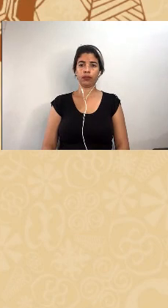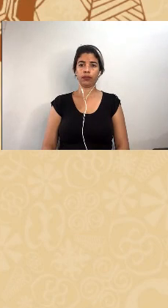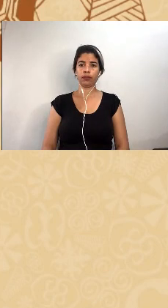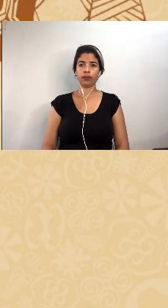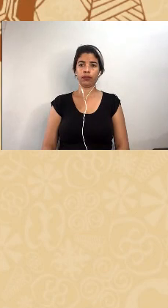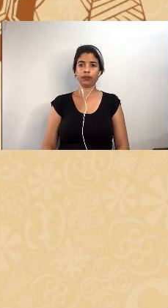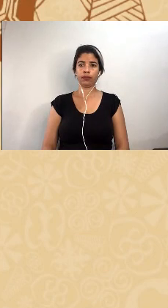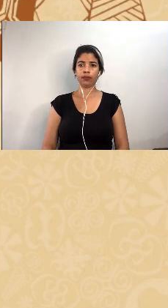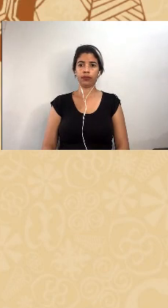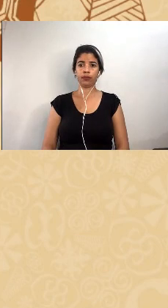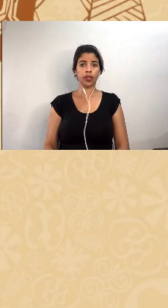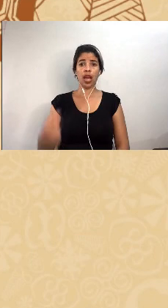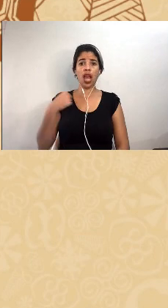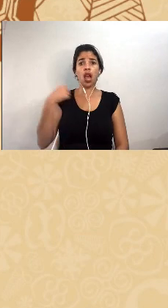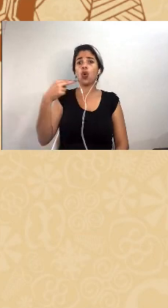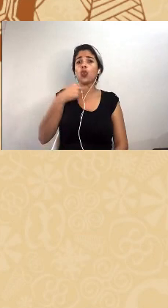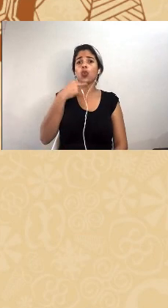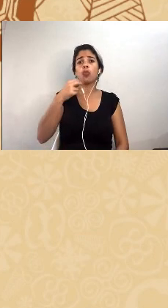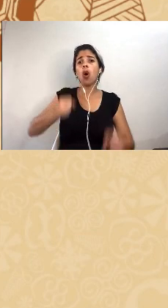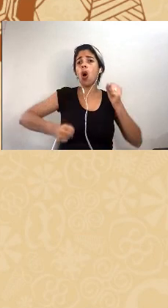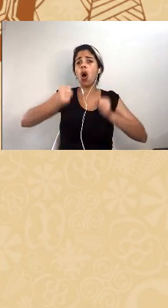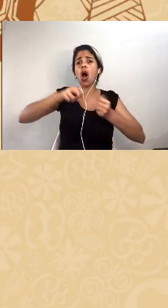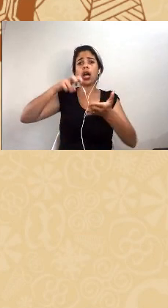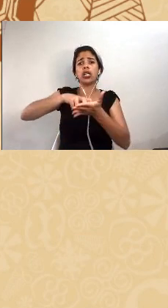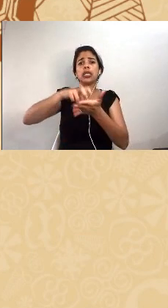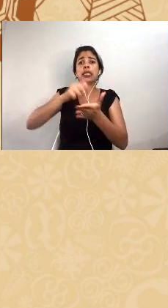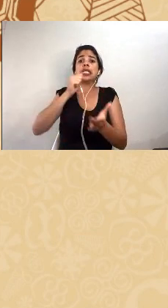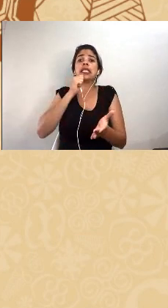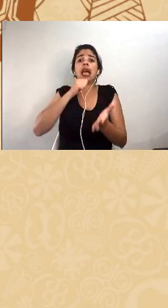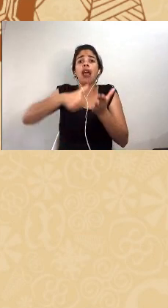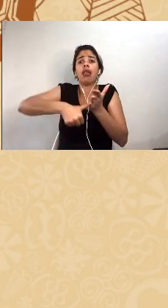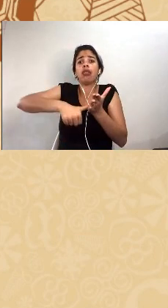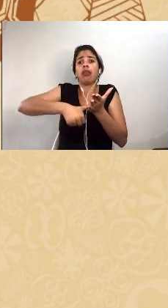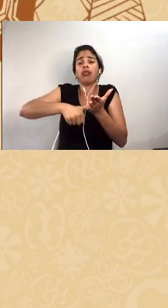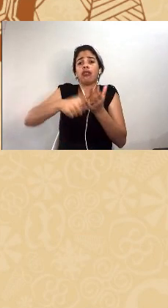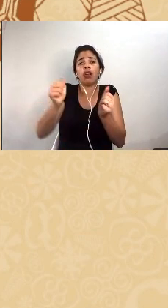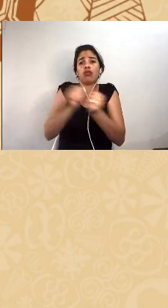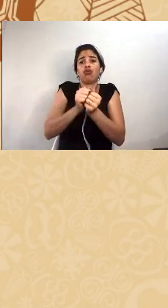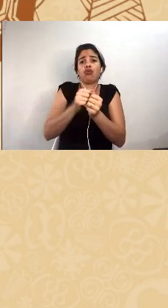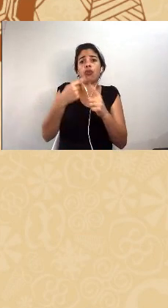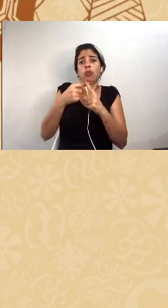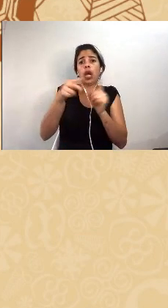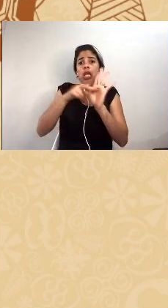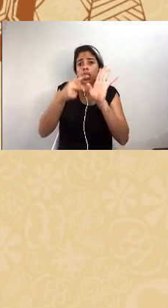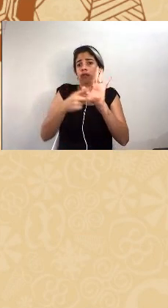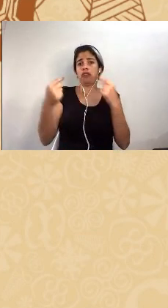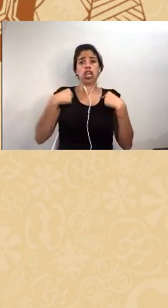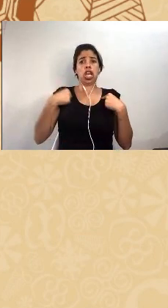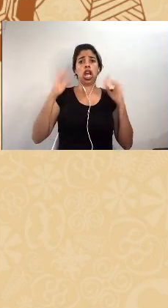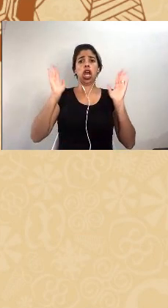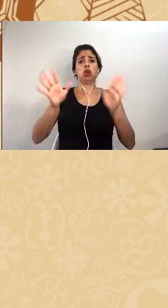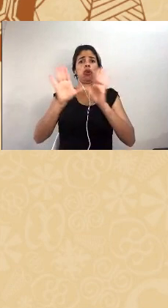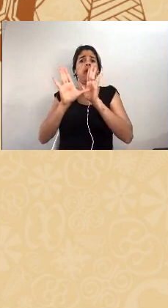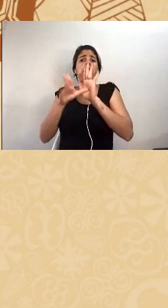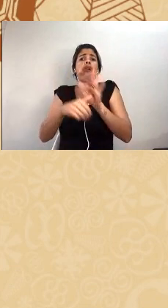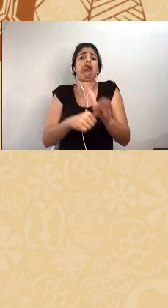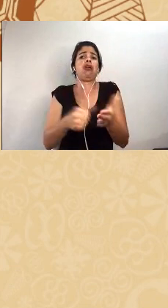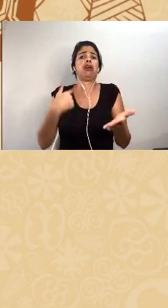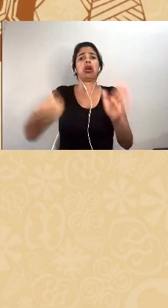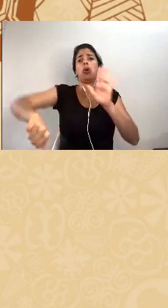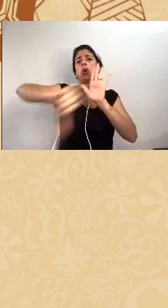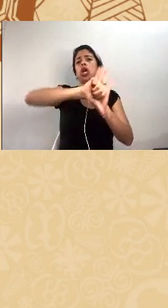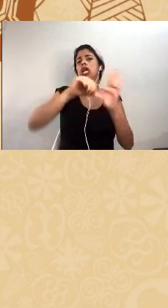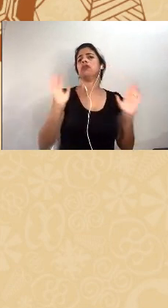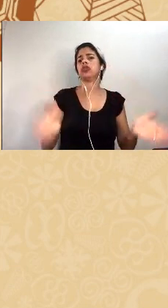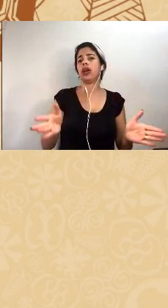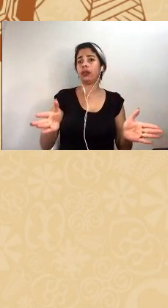Não posso sair para correr de manhã sem um documento no bolso, porque isso quer dizer que eu sou bandido. Isso quer dizer que eu sou um criminoso. Isso é o bastante